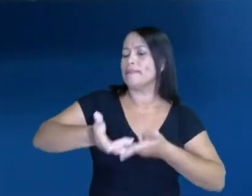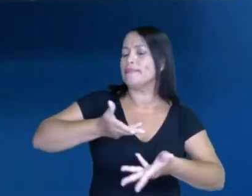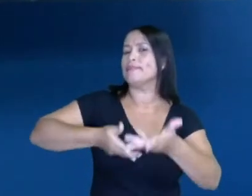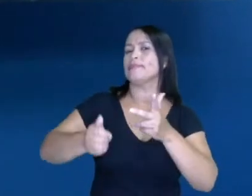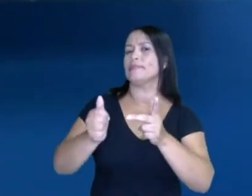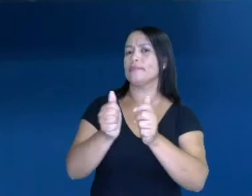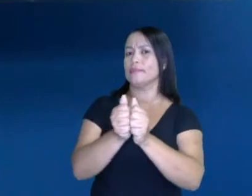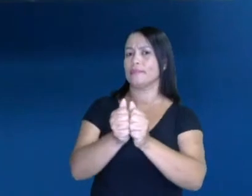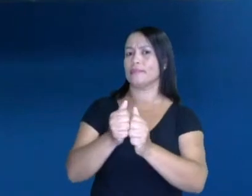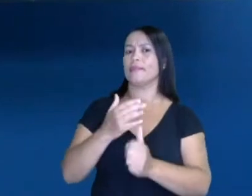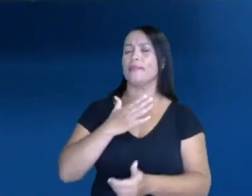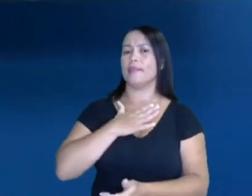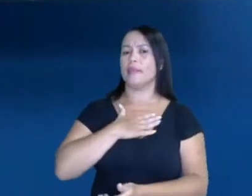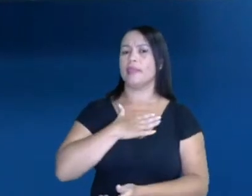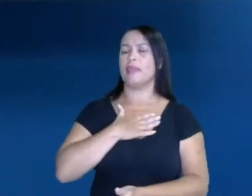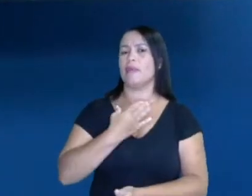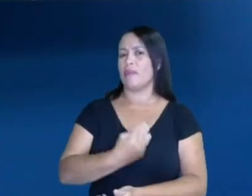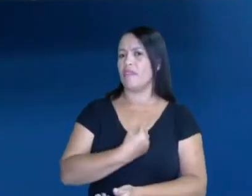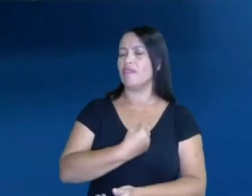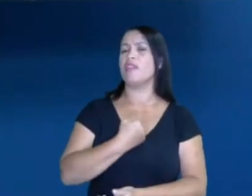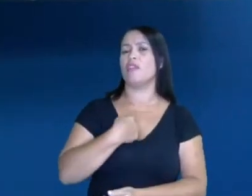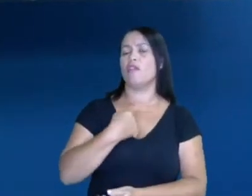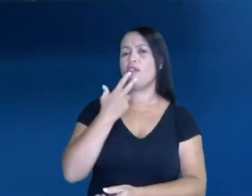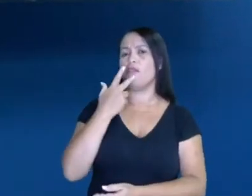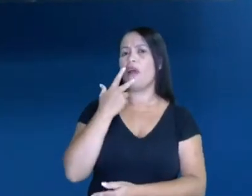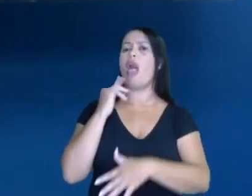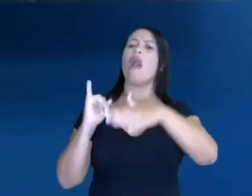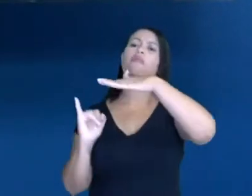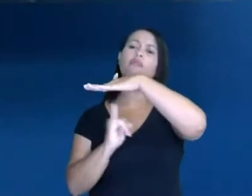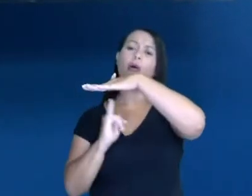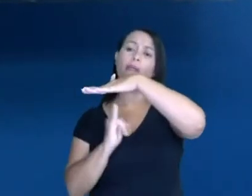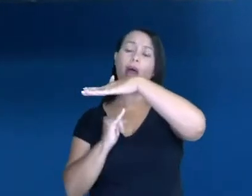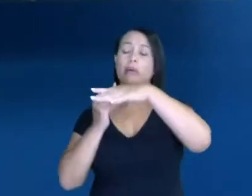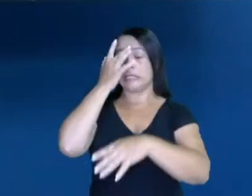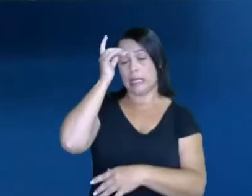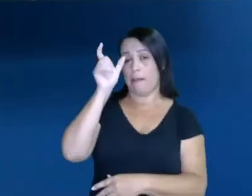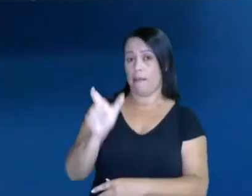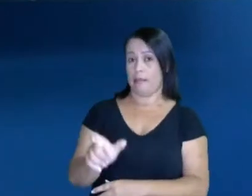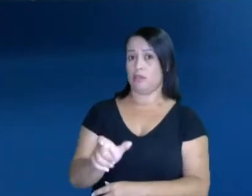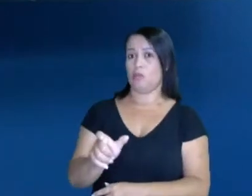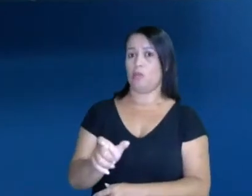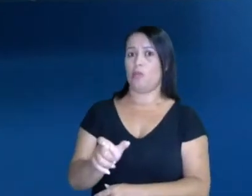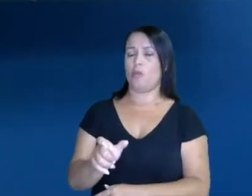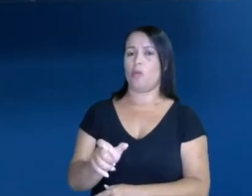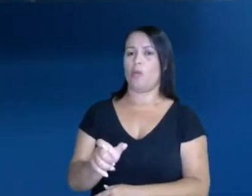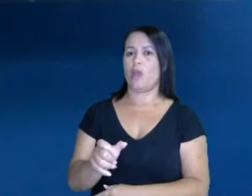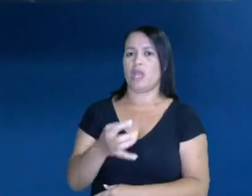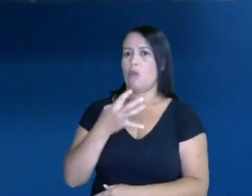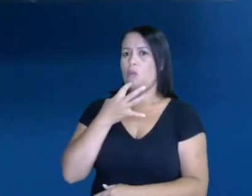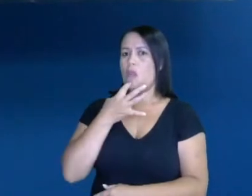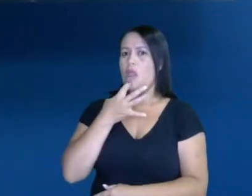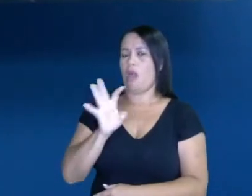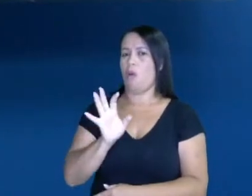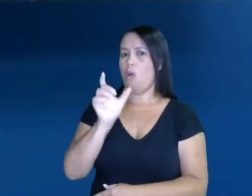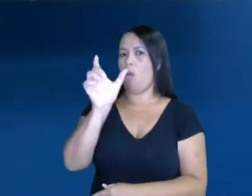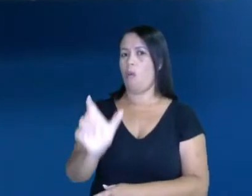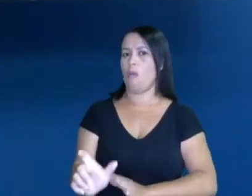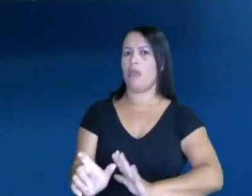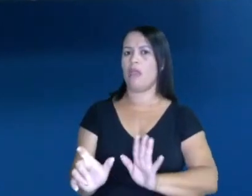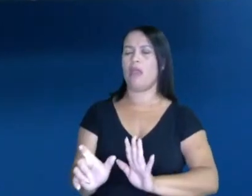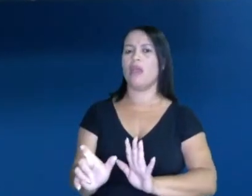meu convívio, eu vou utilizar a linguagem informal. Se essa pessoa for uma pessoa